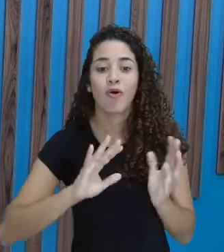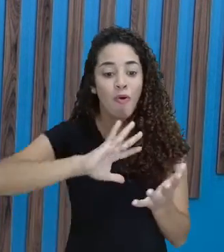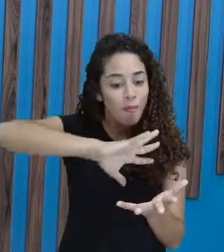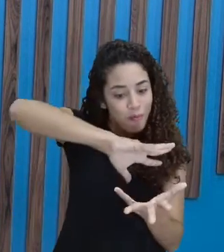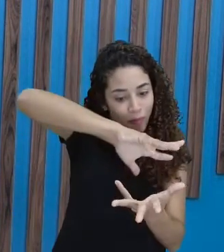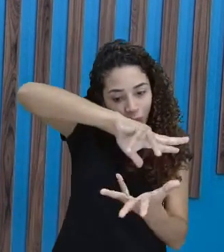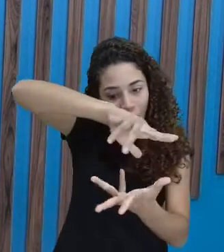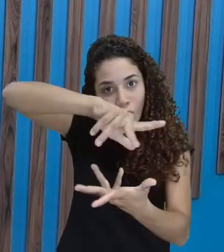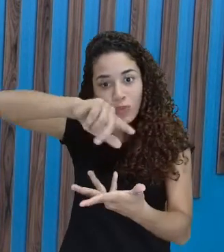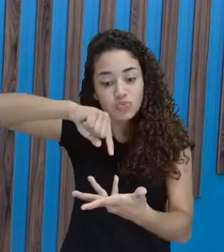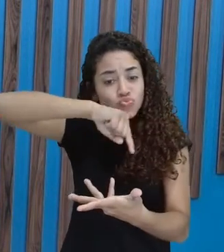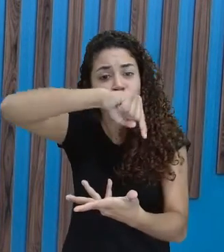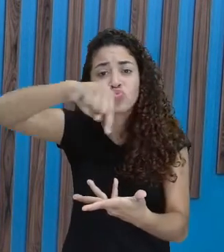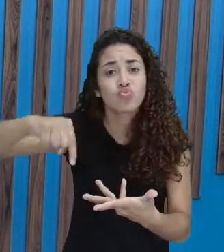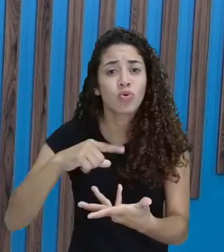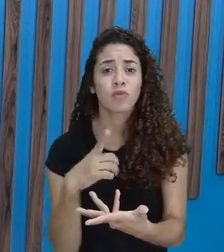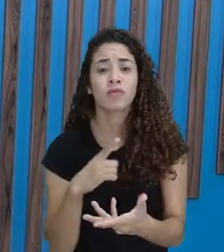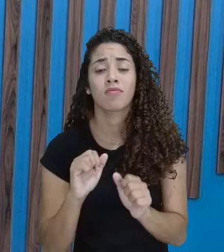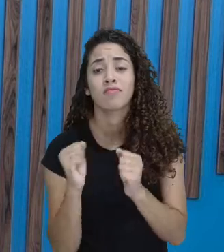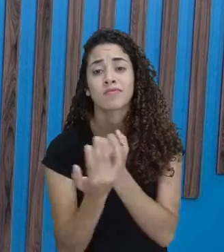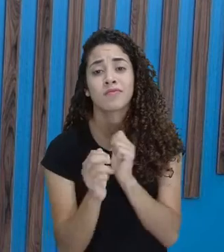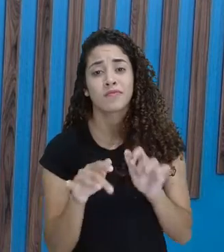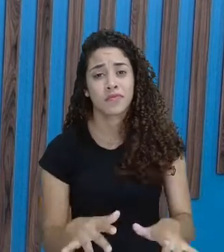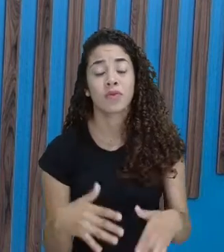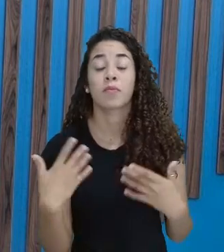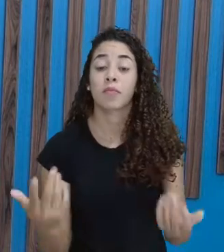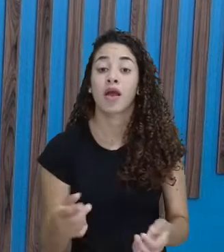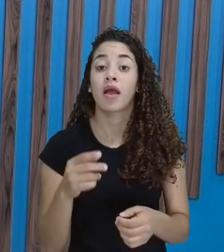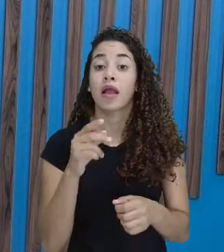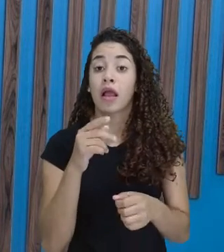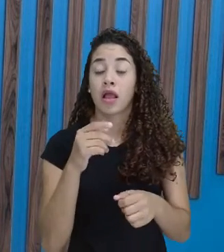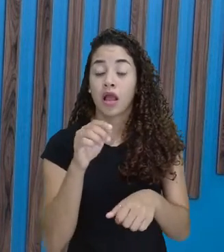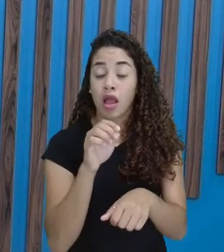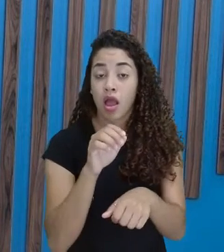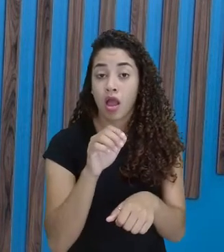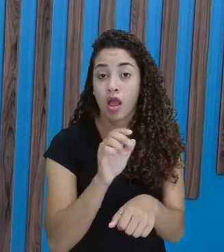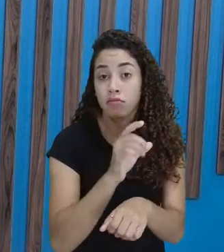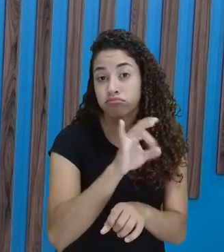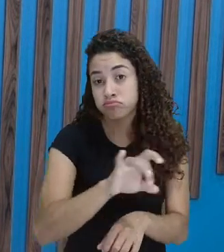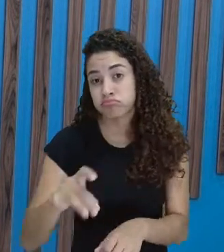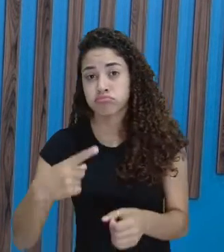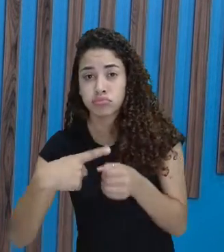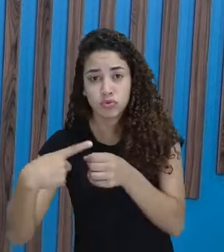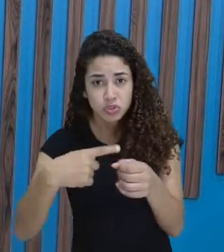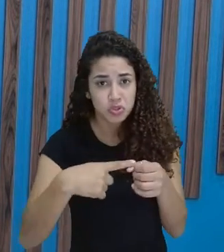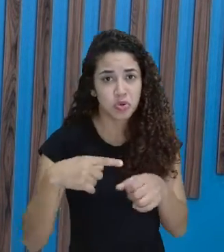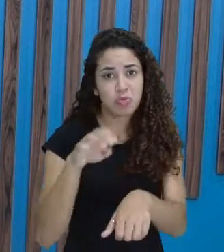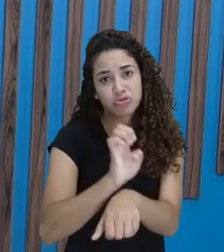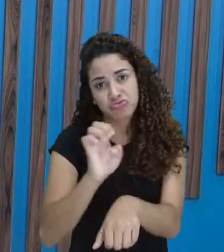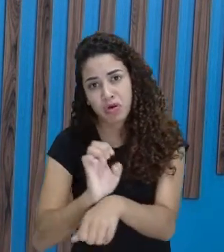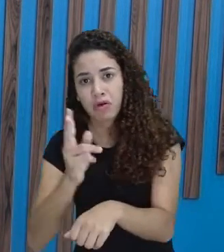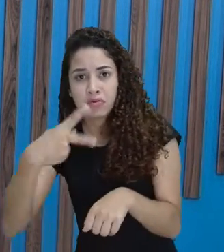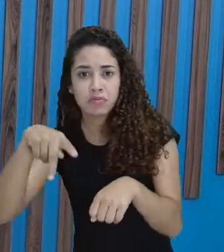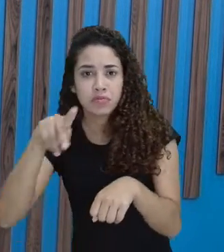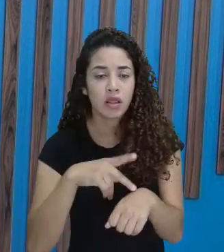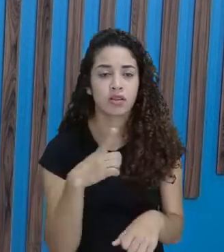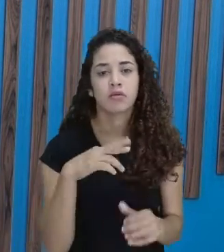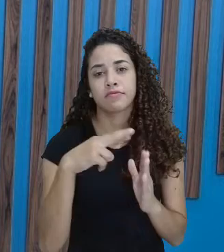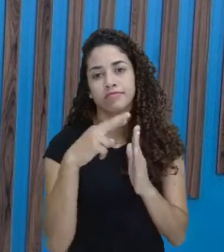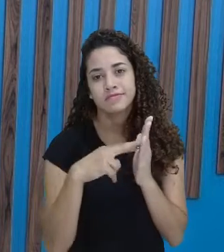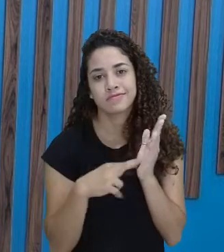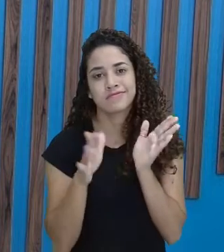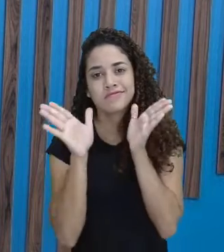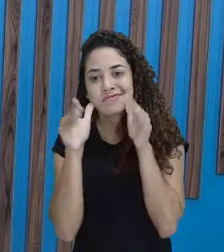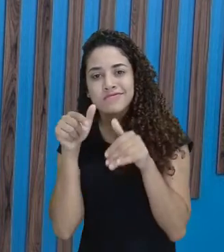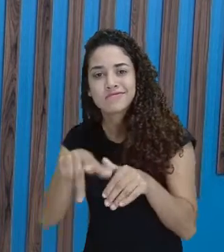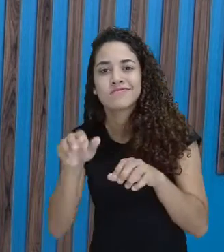mundo todo. E cada município, cada estado, cada país fizeram suas regras especiais para a